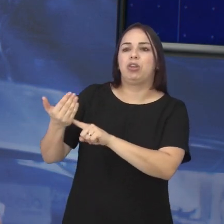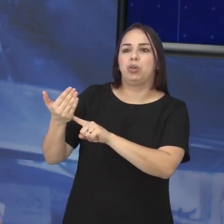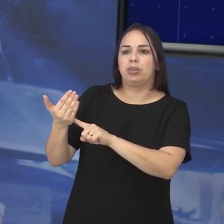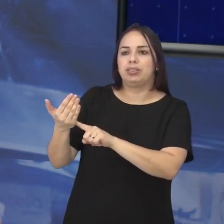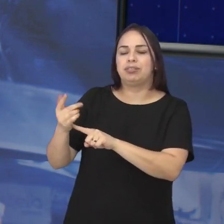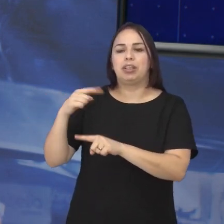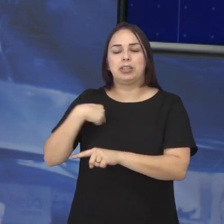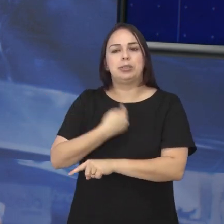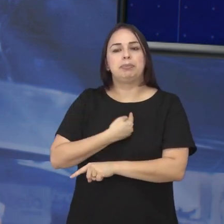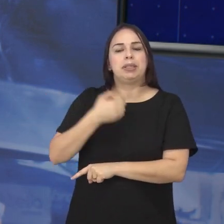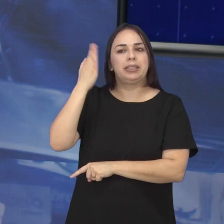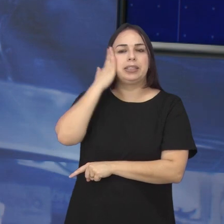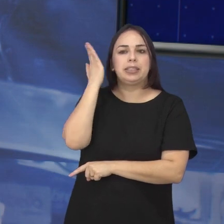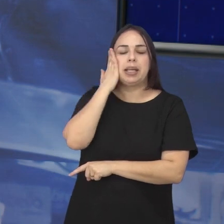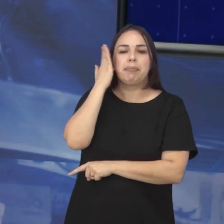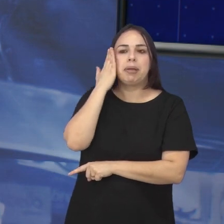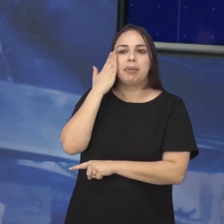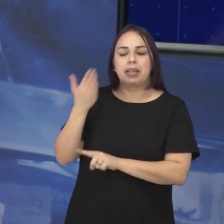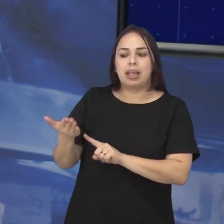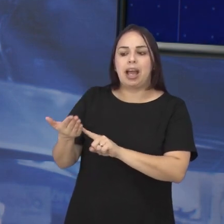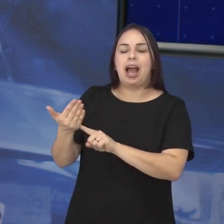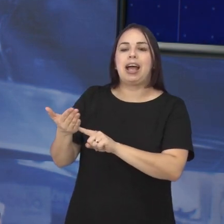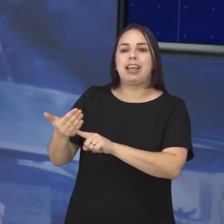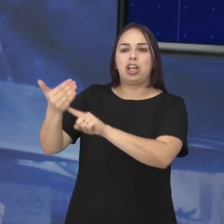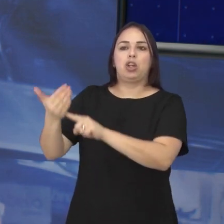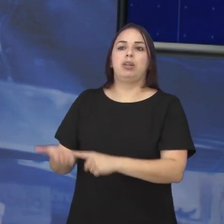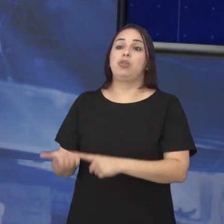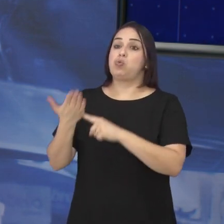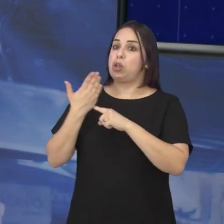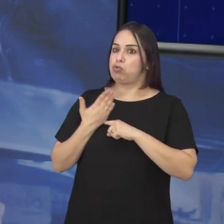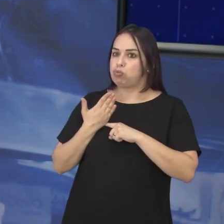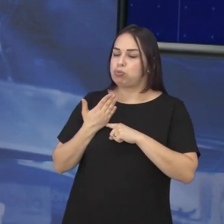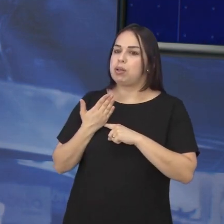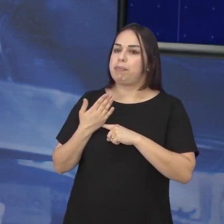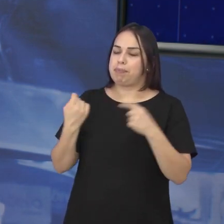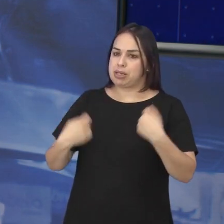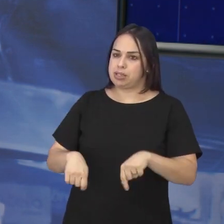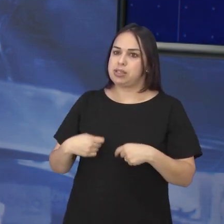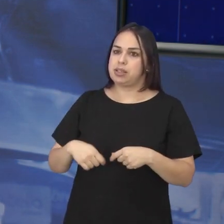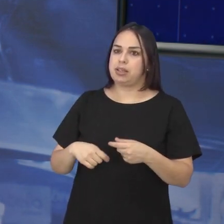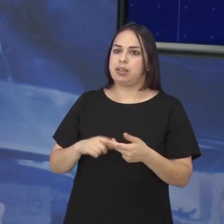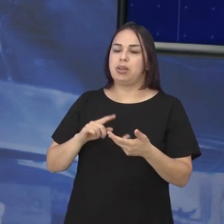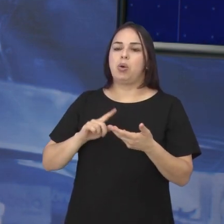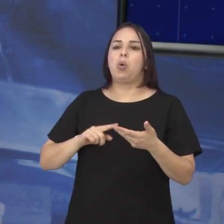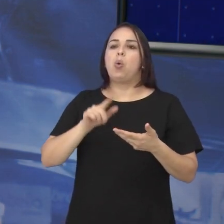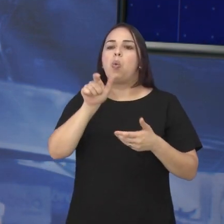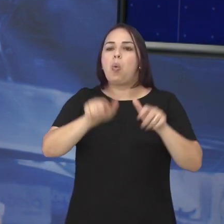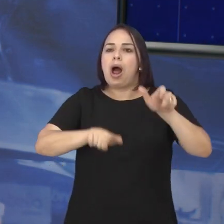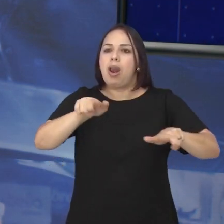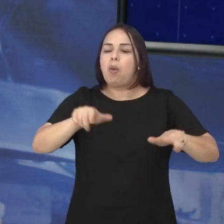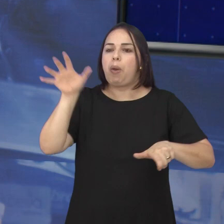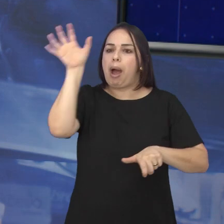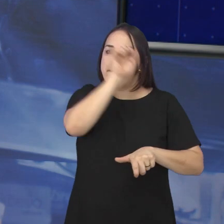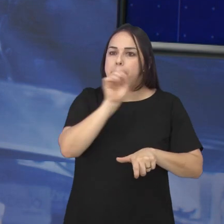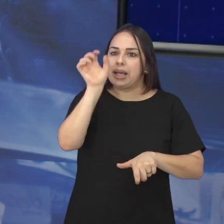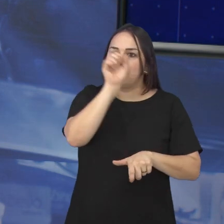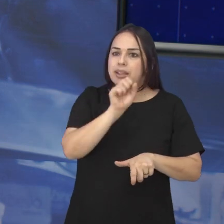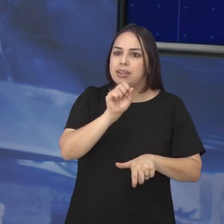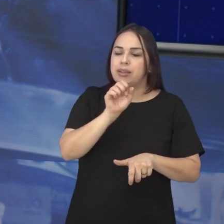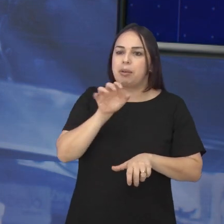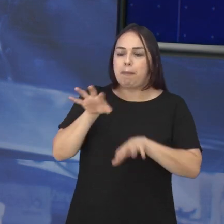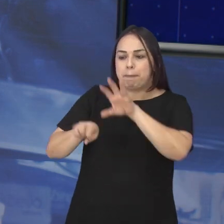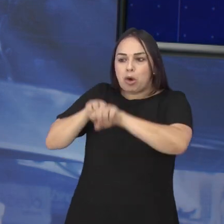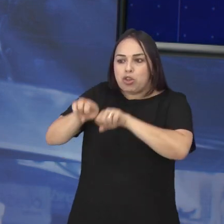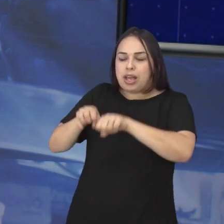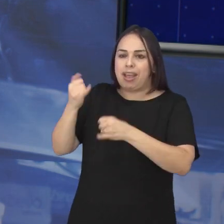como... a gente precisa encarar a tecnologia como um aliado no processo educativo, de tal forma que o aluno aprenda não só